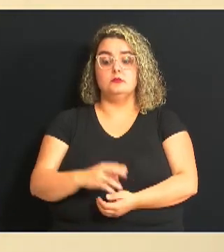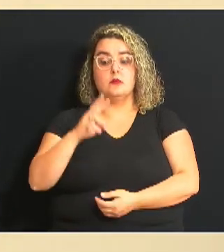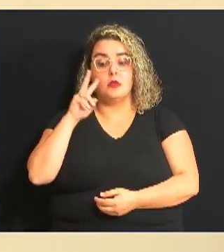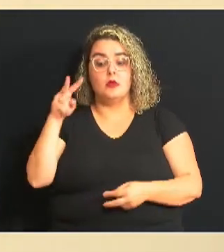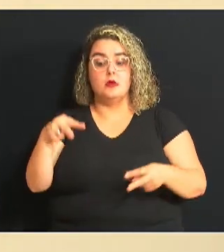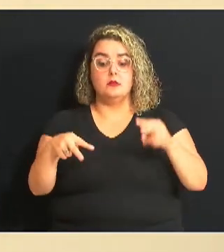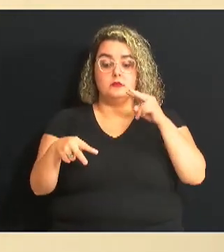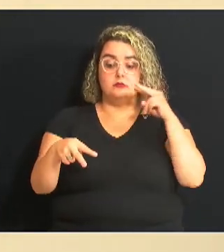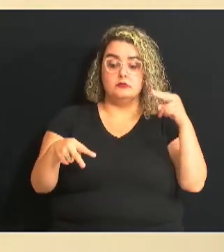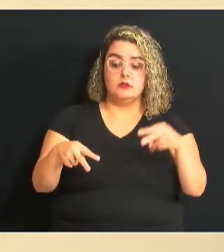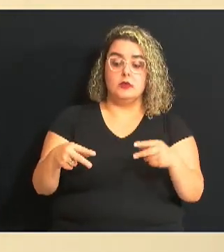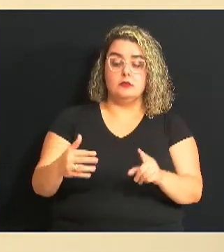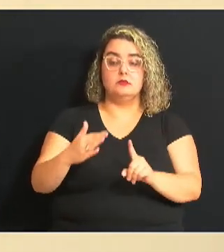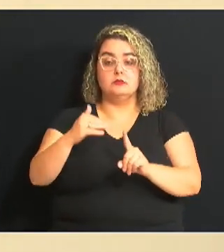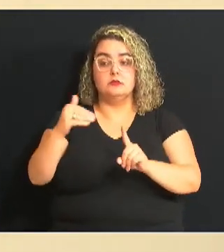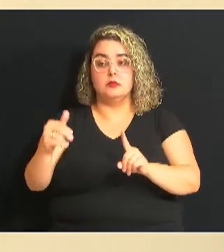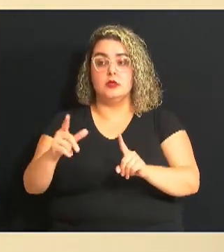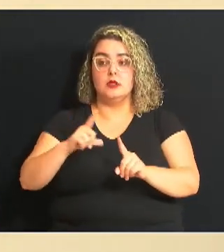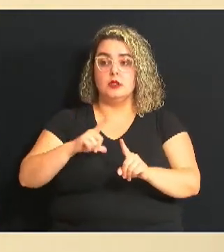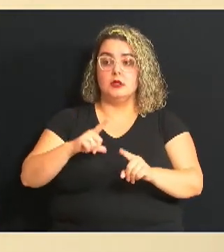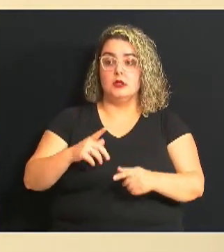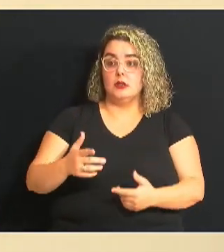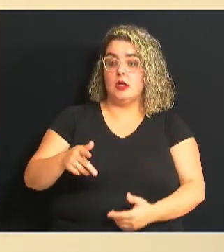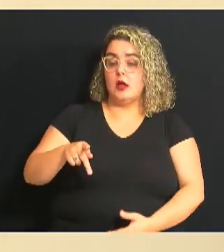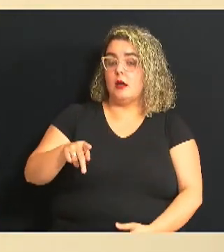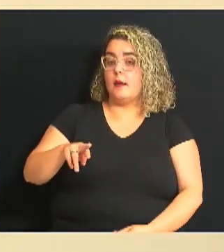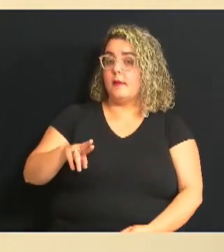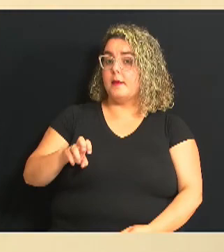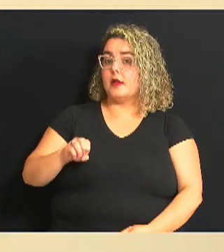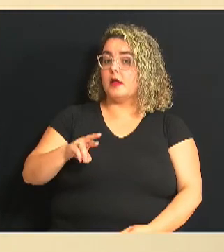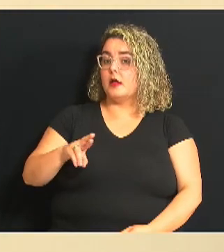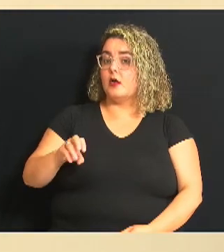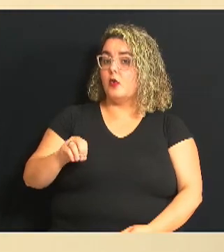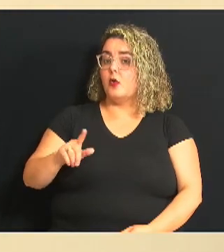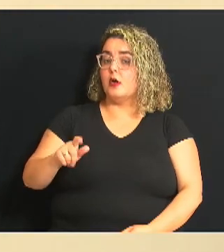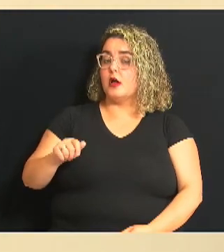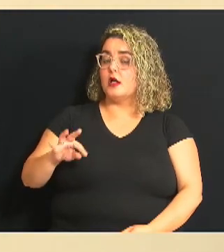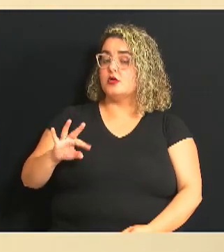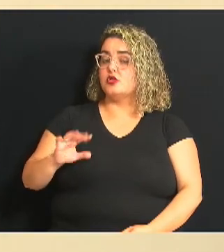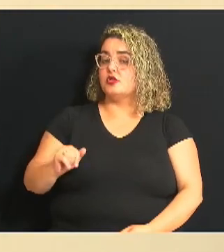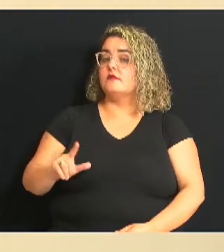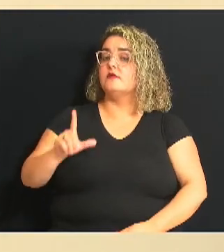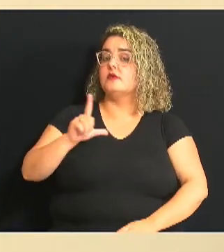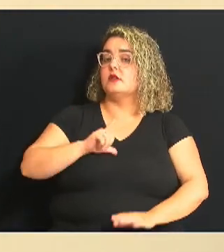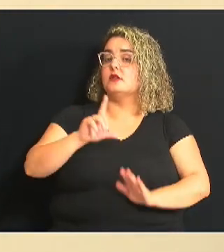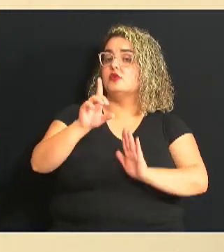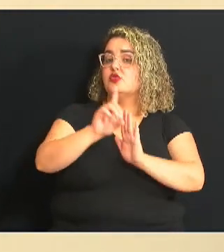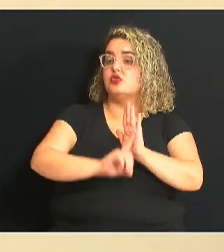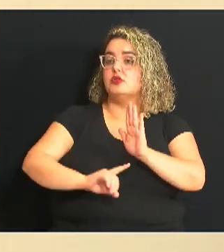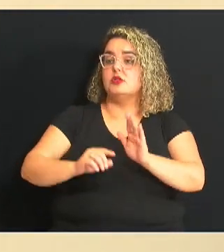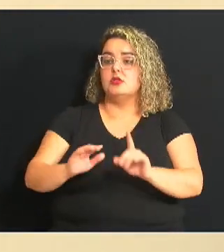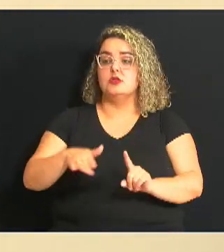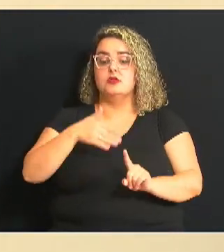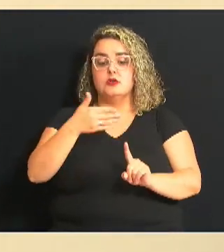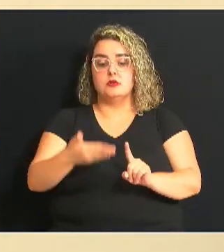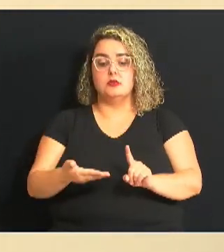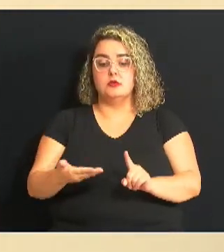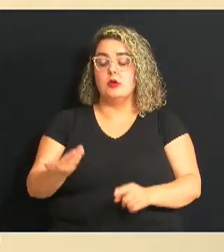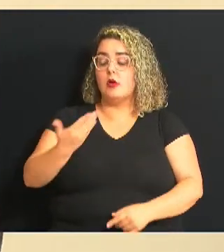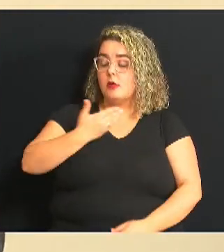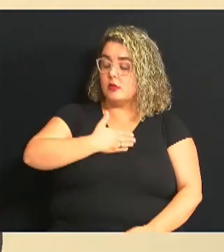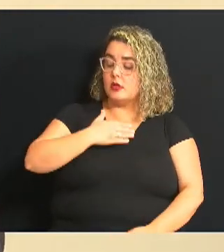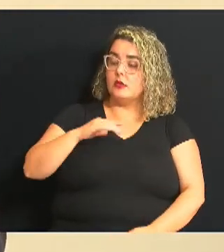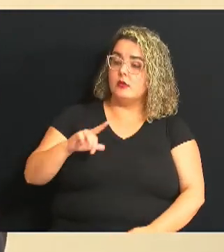gente tem a prerrogativa de homenagear. Então, amigo Cláudio Azenha, de alguma